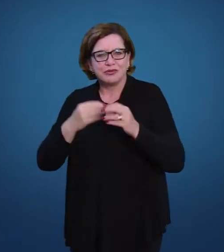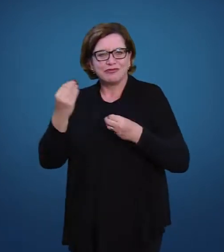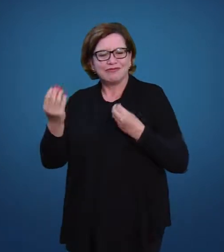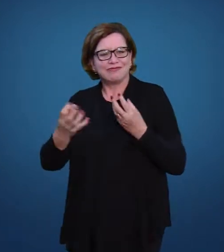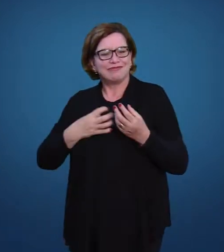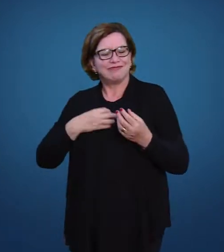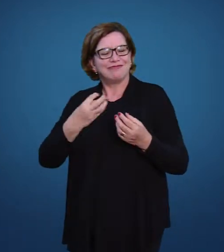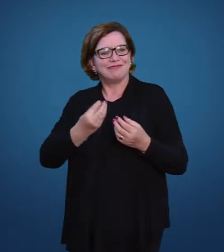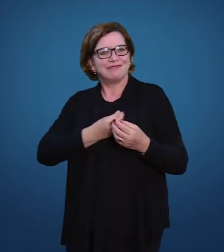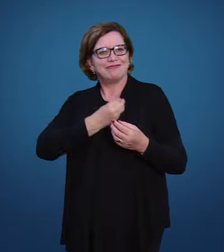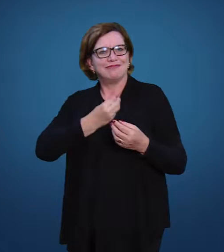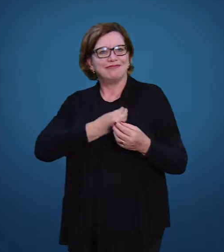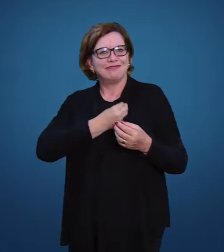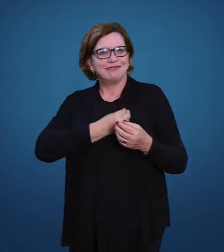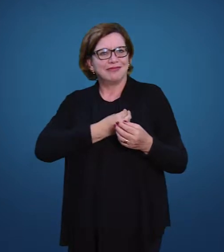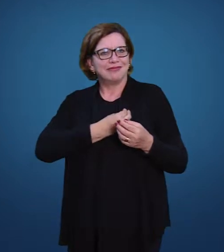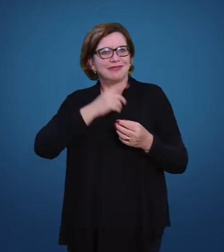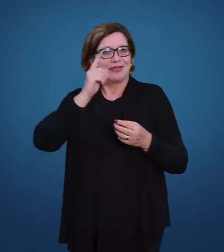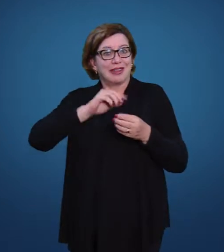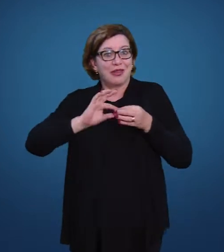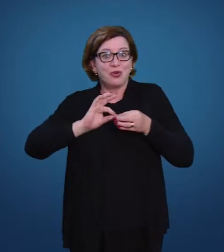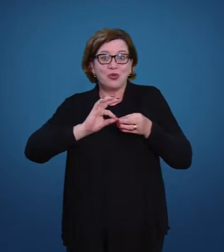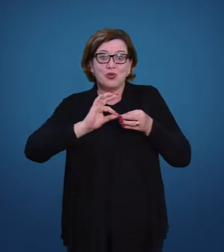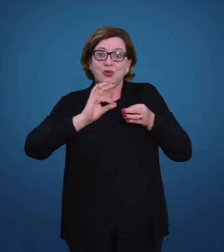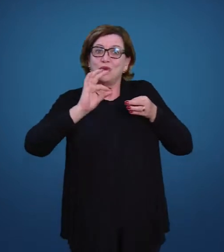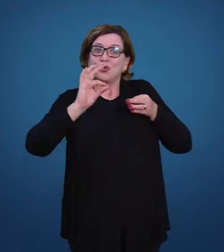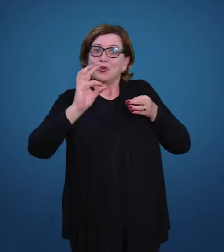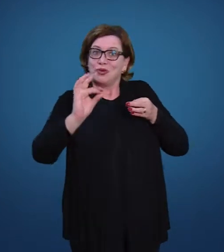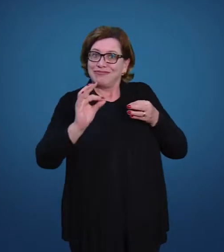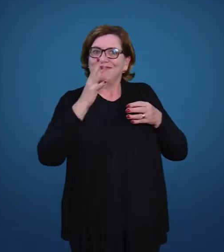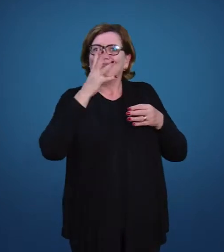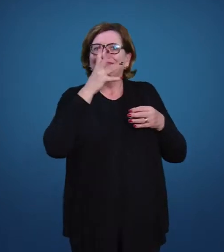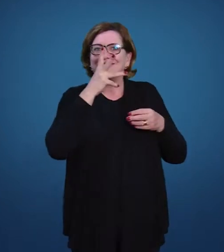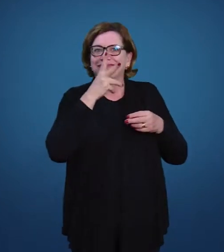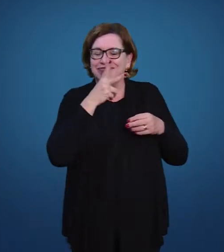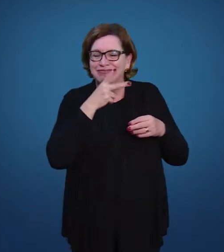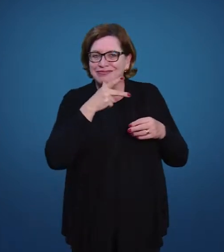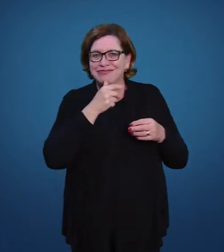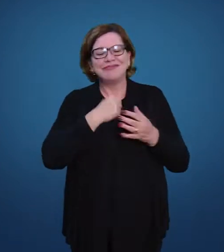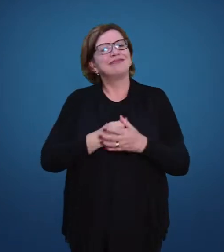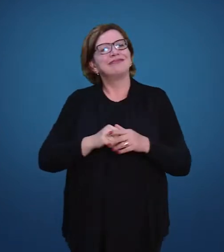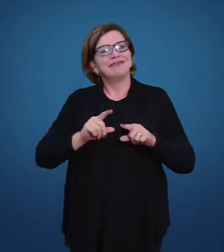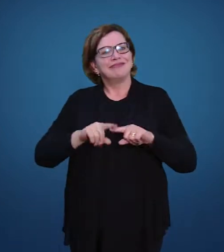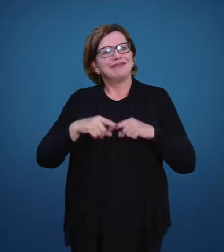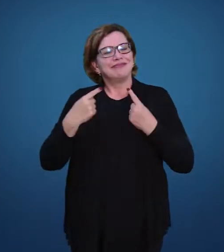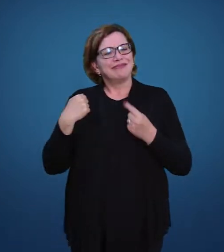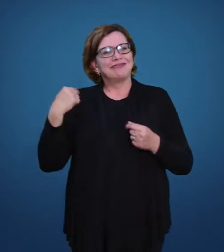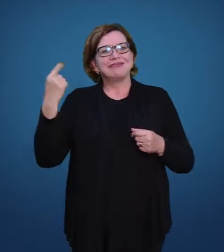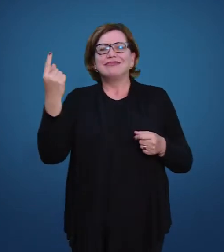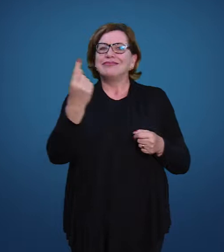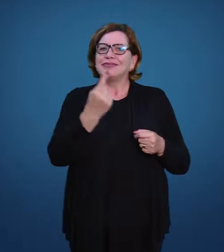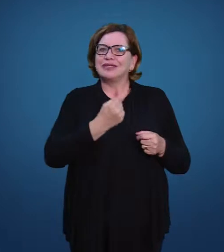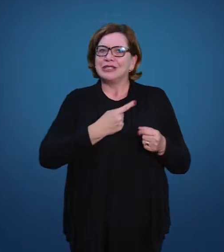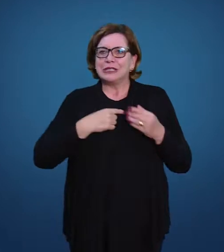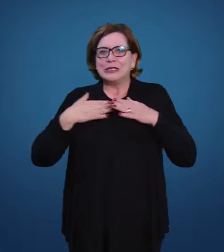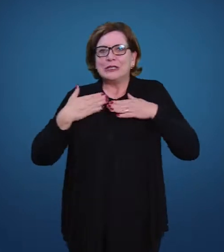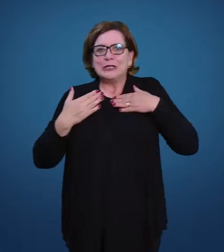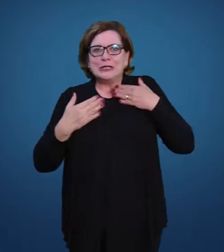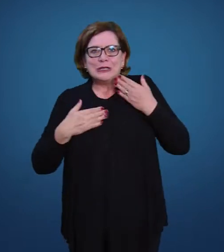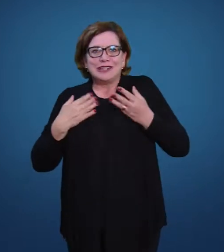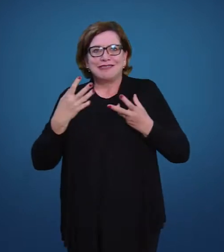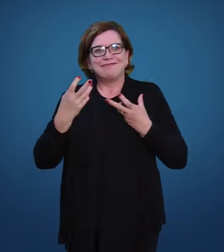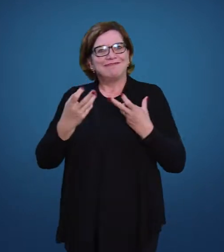viver, é um processo muito mais extenso, muito mais longo que isso. Mas nós somos